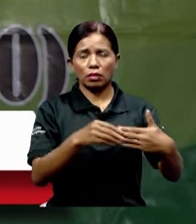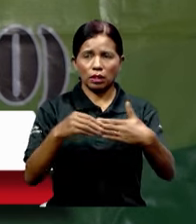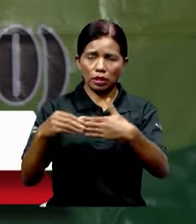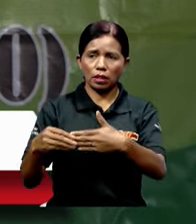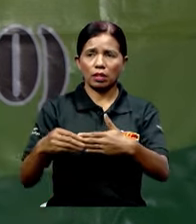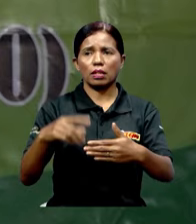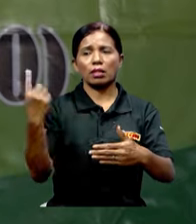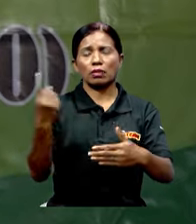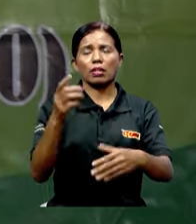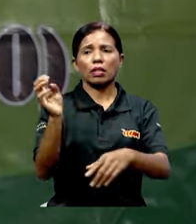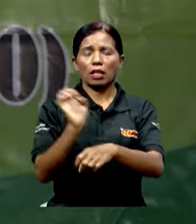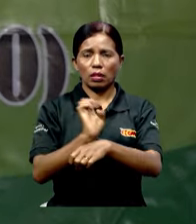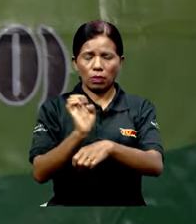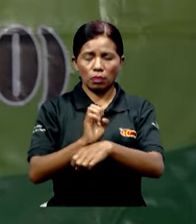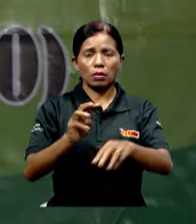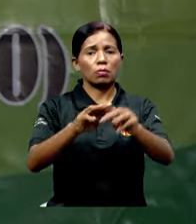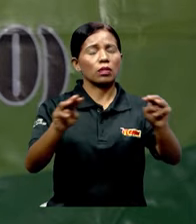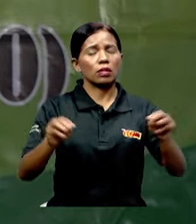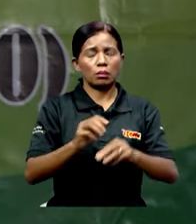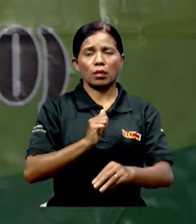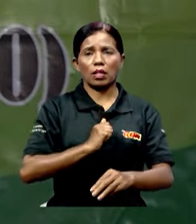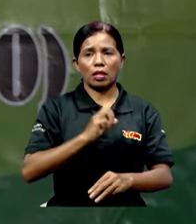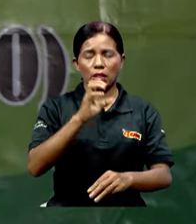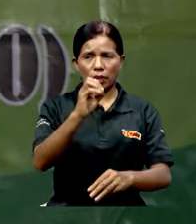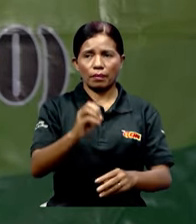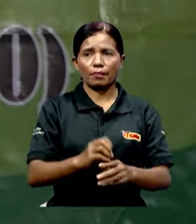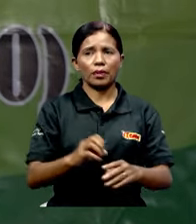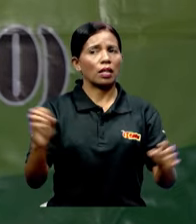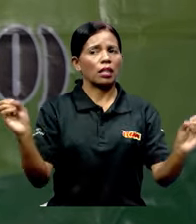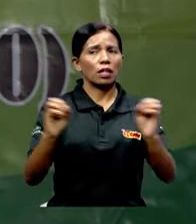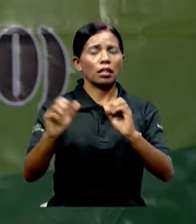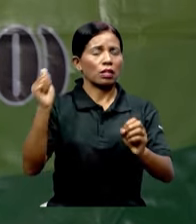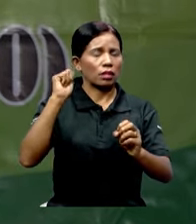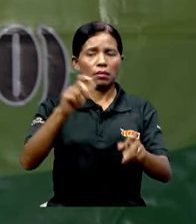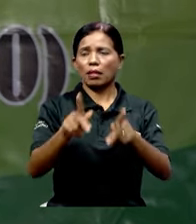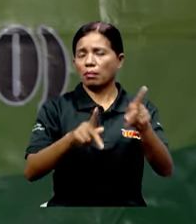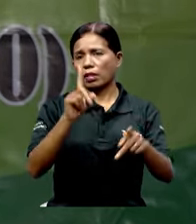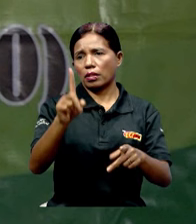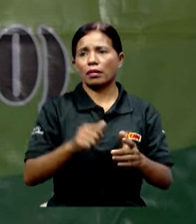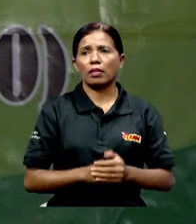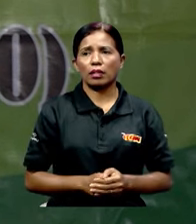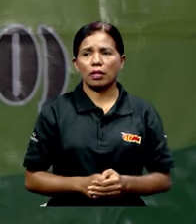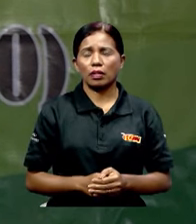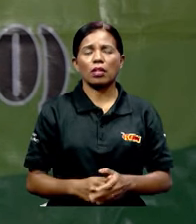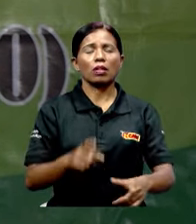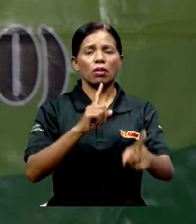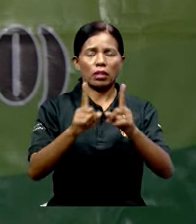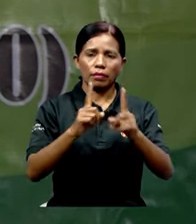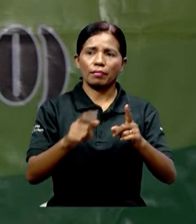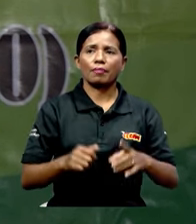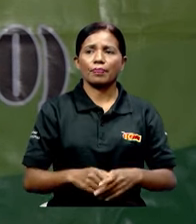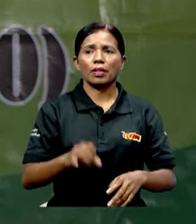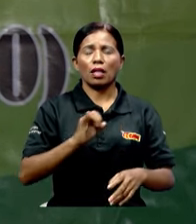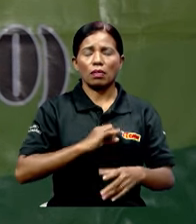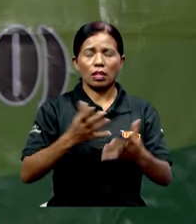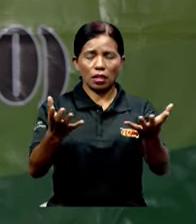da economia e município Enaro. Los a tocar que nada, meu amigo. Estrutura, olia. Ao cara que